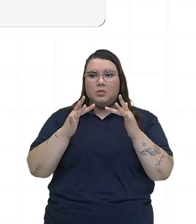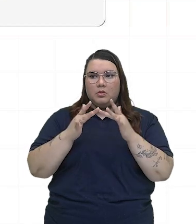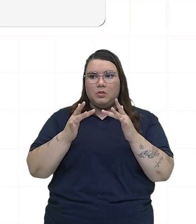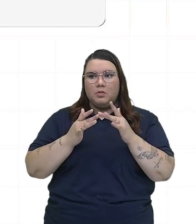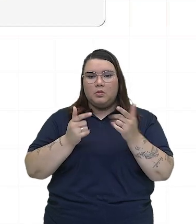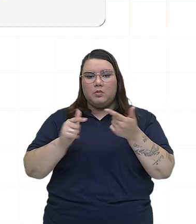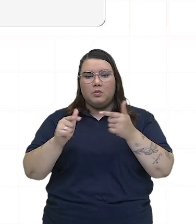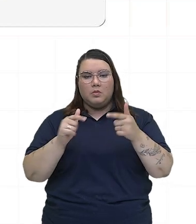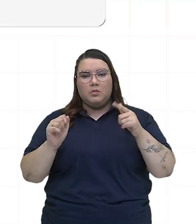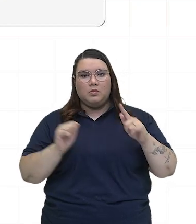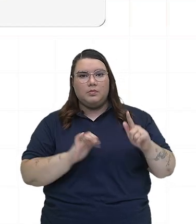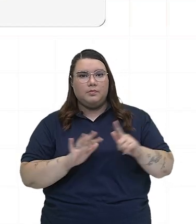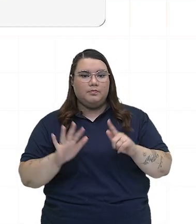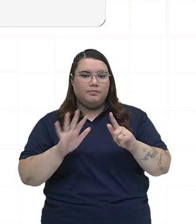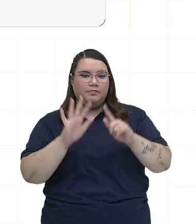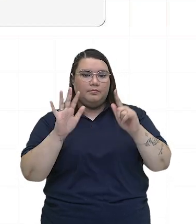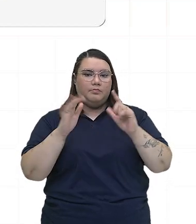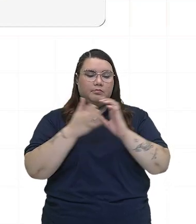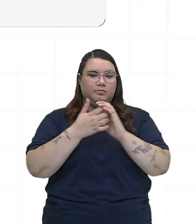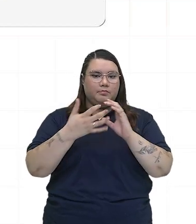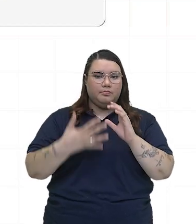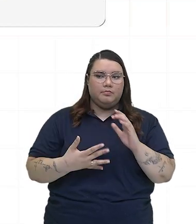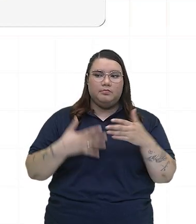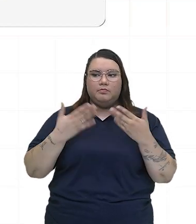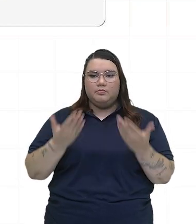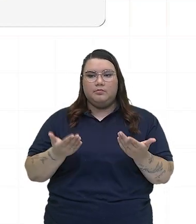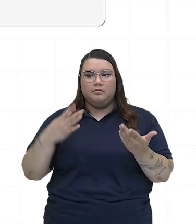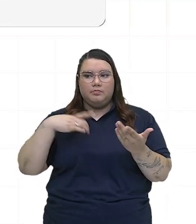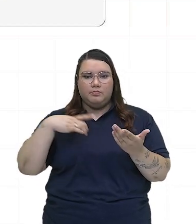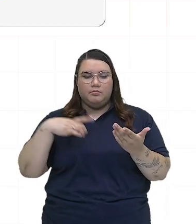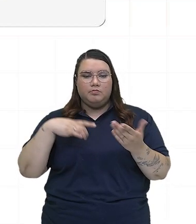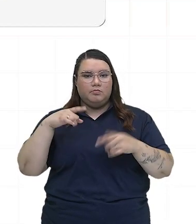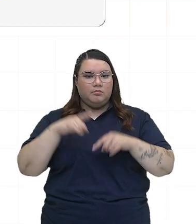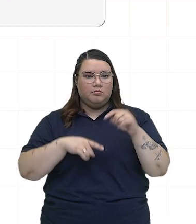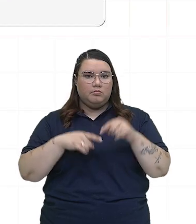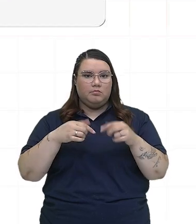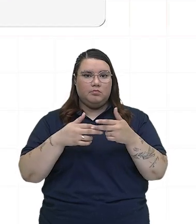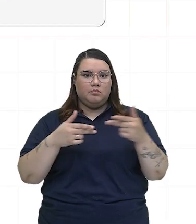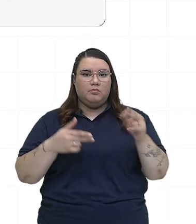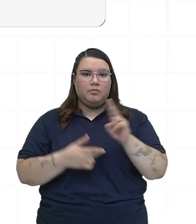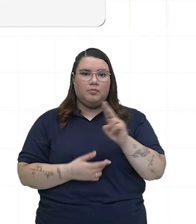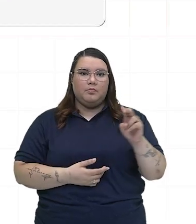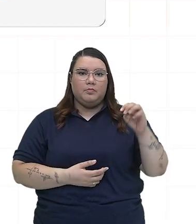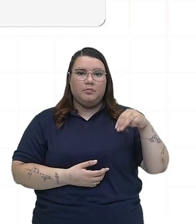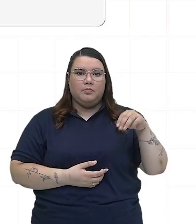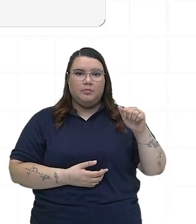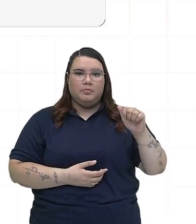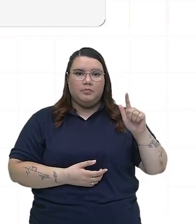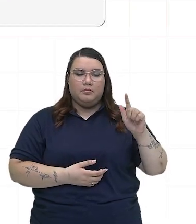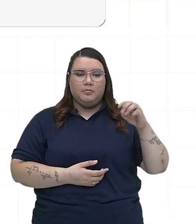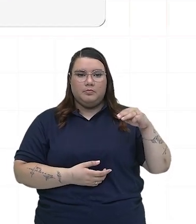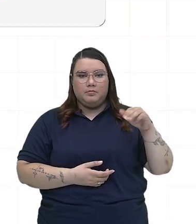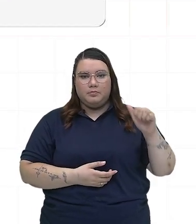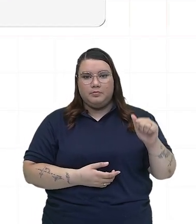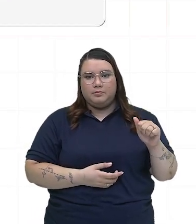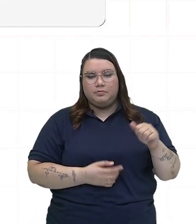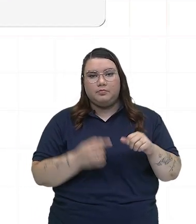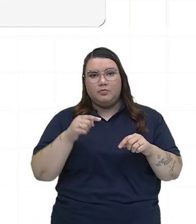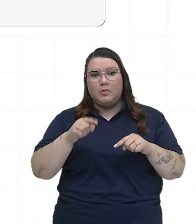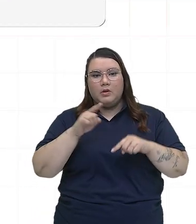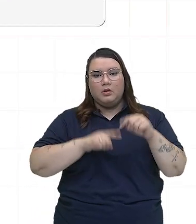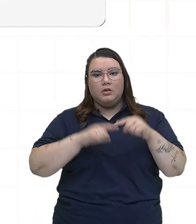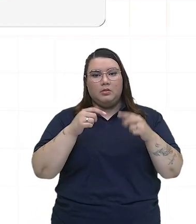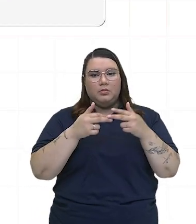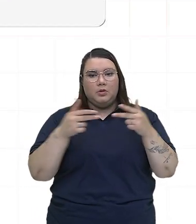ali com outros gases, com outros elementos, então nós temos um material chamado de magma. Esse material, quando ele entra